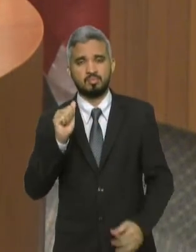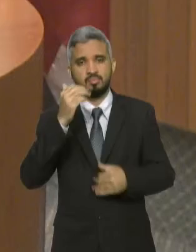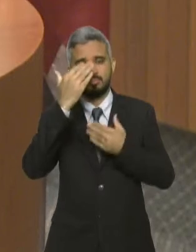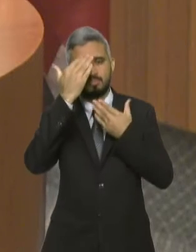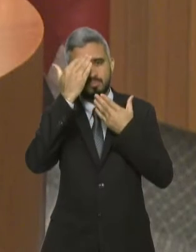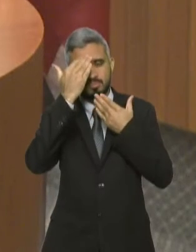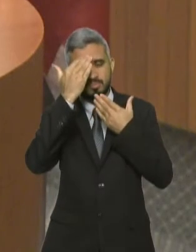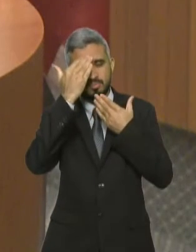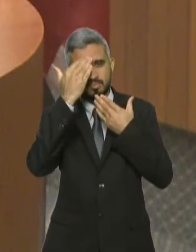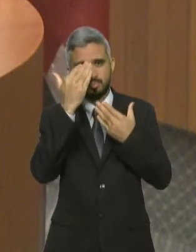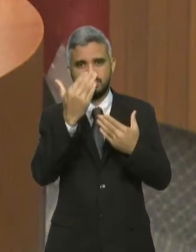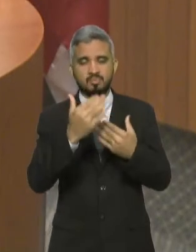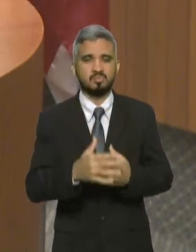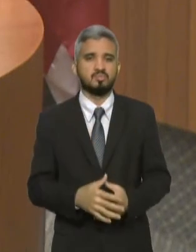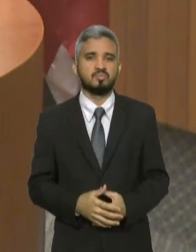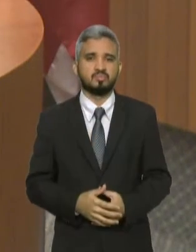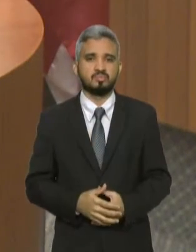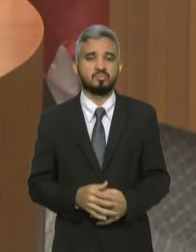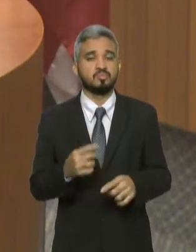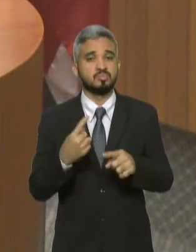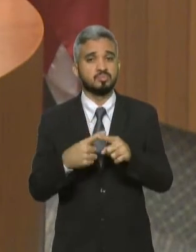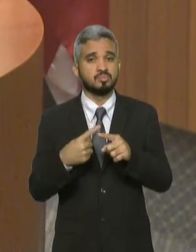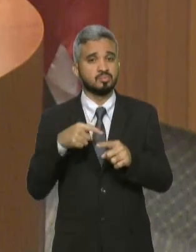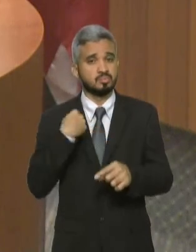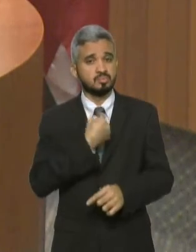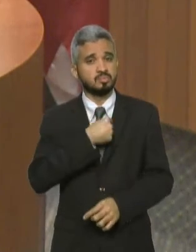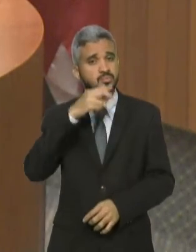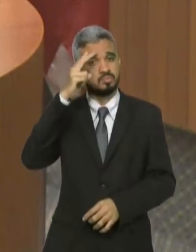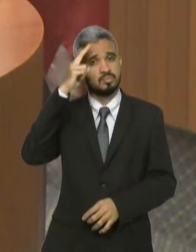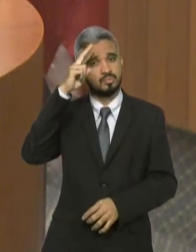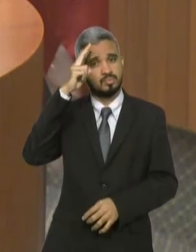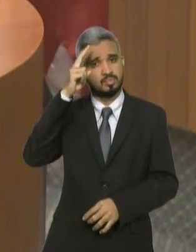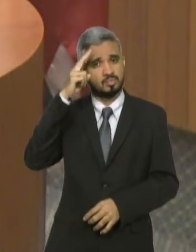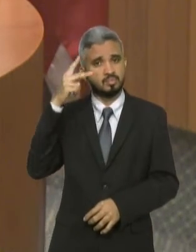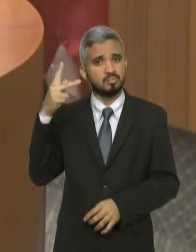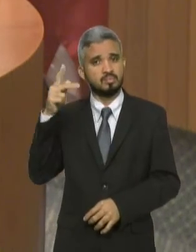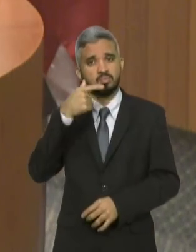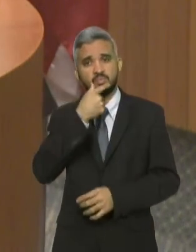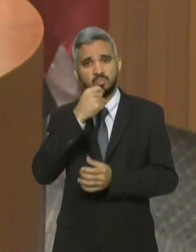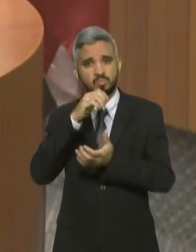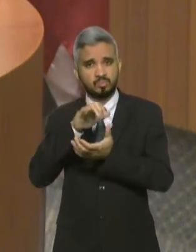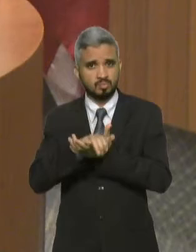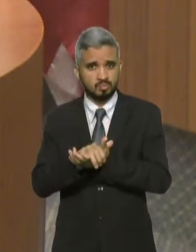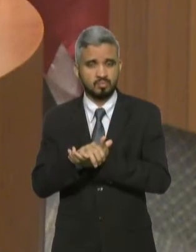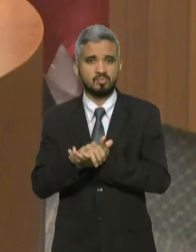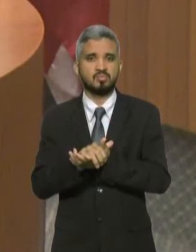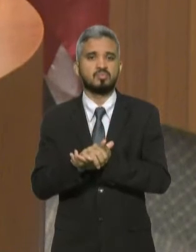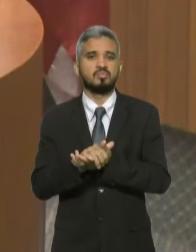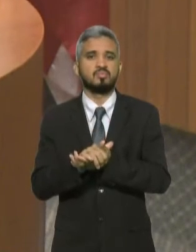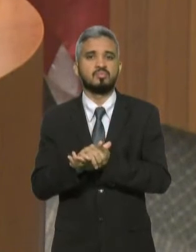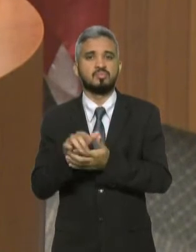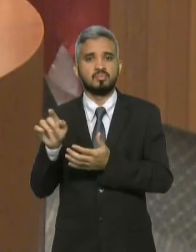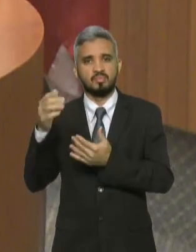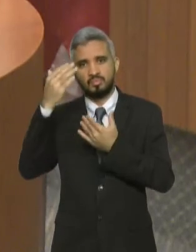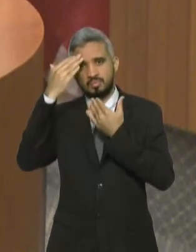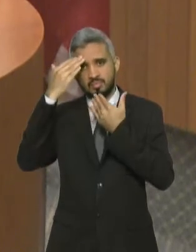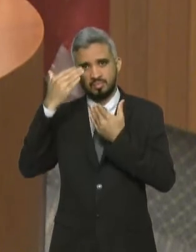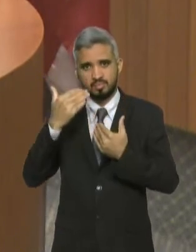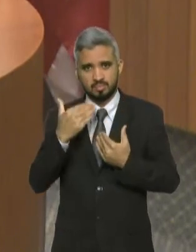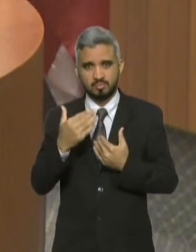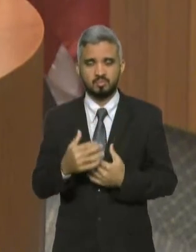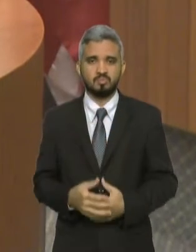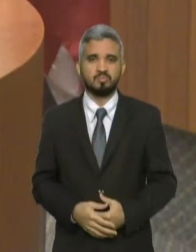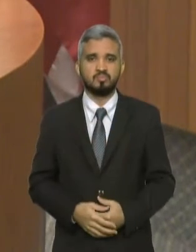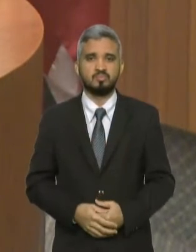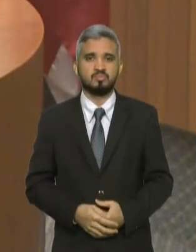agradece a lembrança, agradece a justeza do pedido